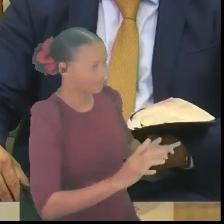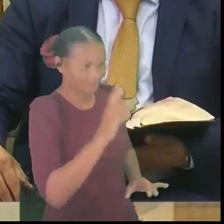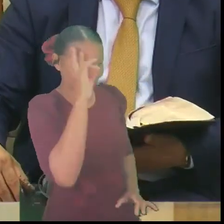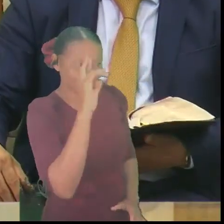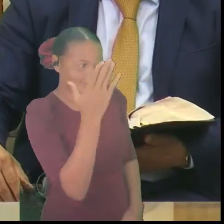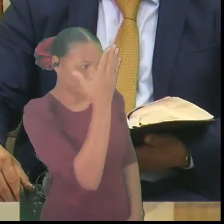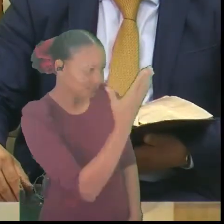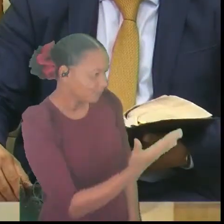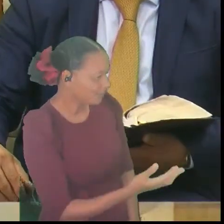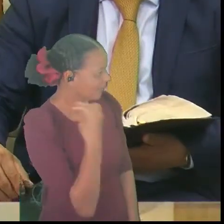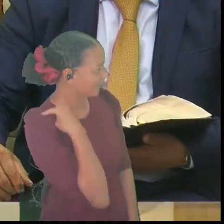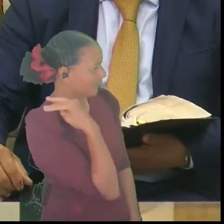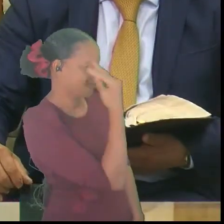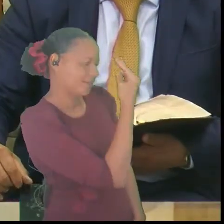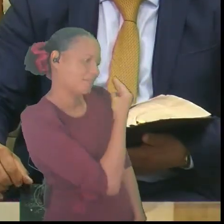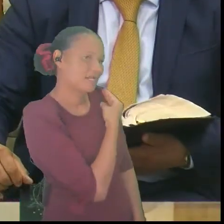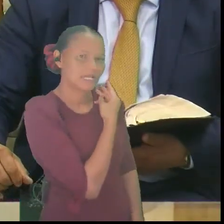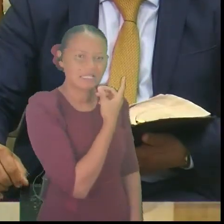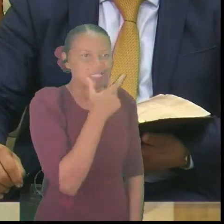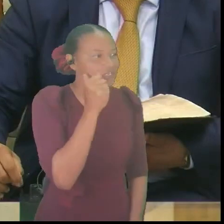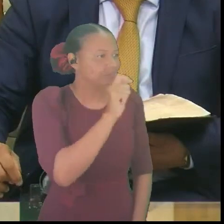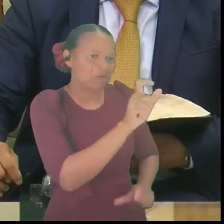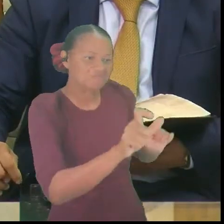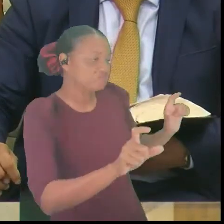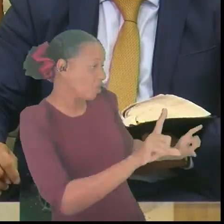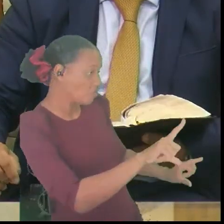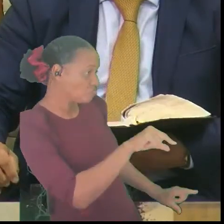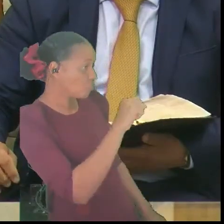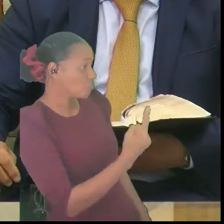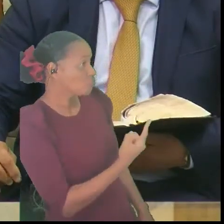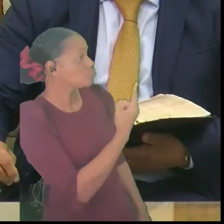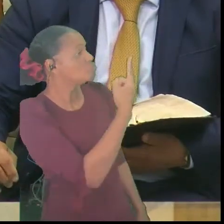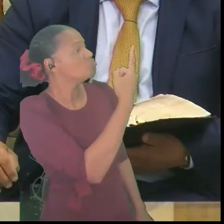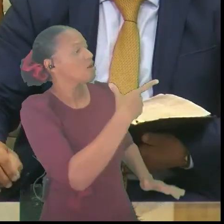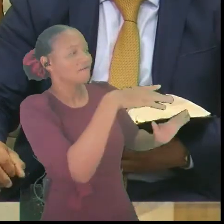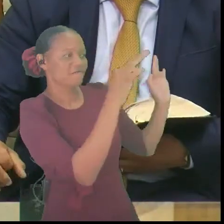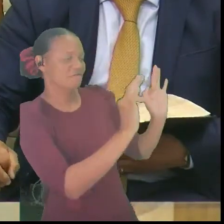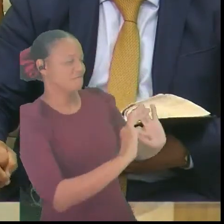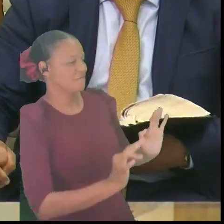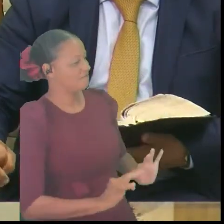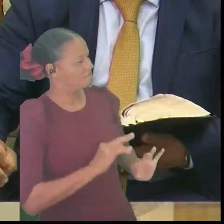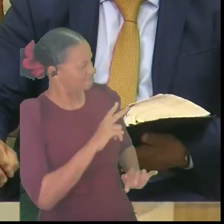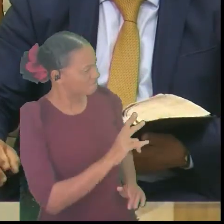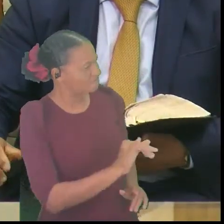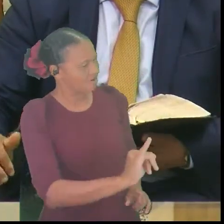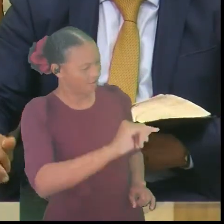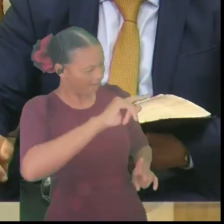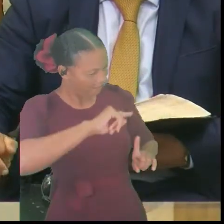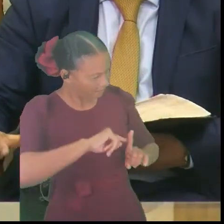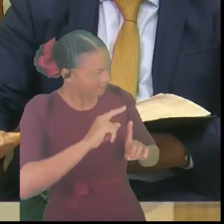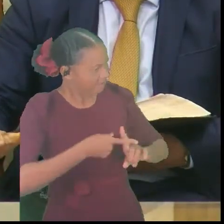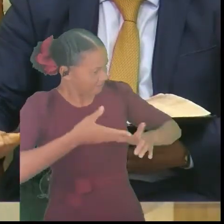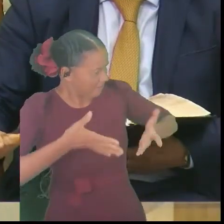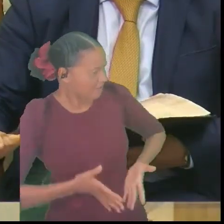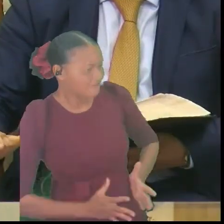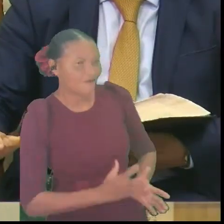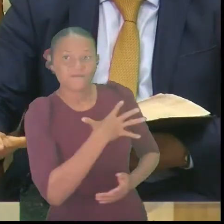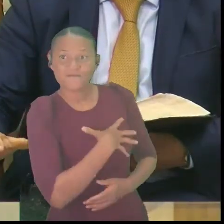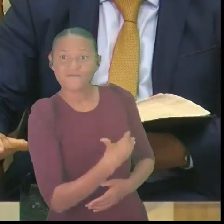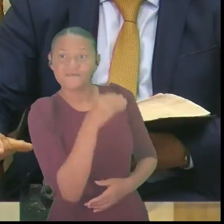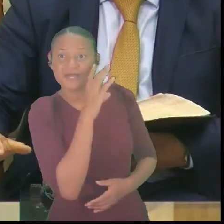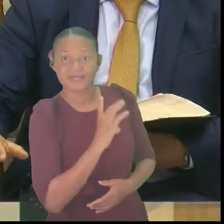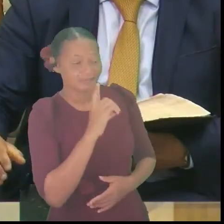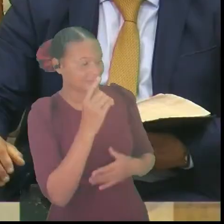contigo, bendita és tu entre as mulheres, e fez aquela promessa e disse: você dará a luz ao Filho de Deus. Ela disse: como